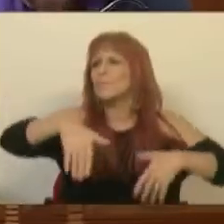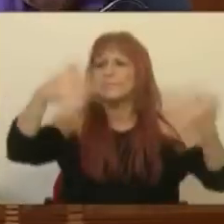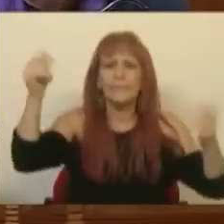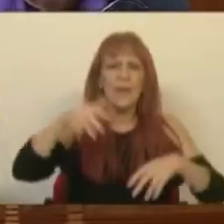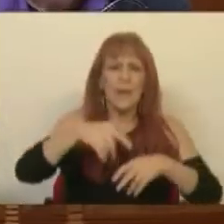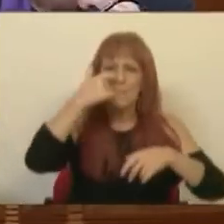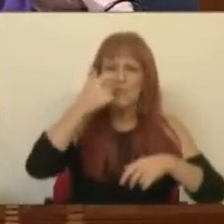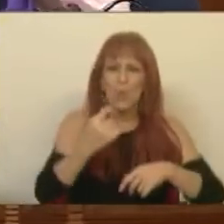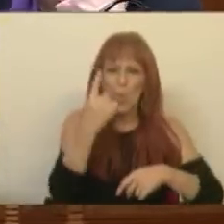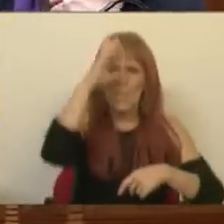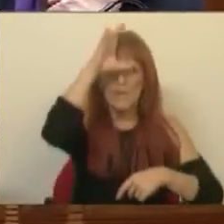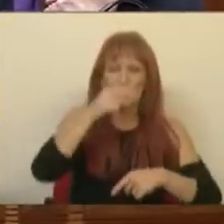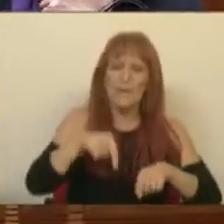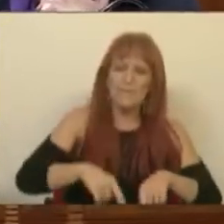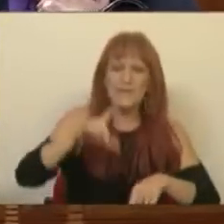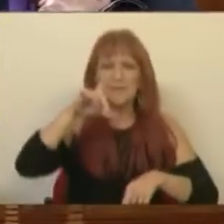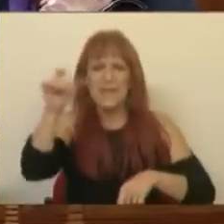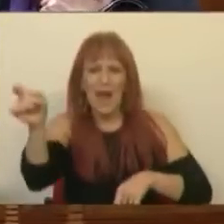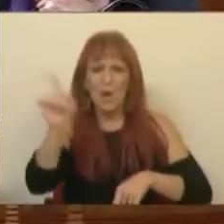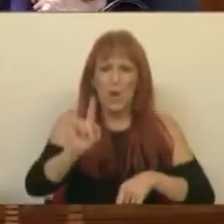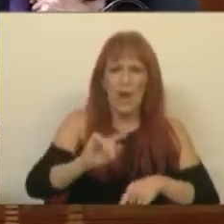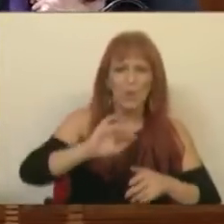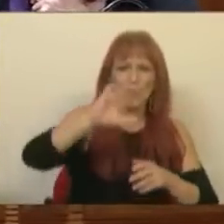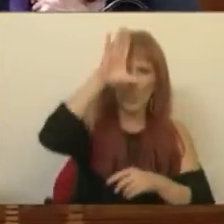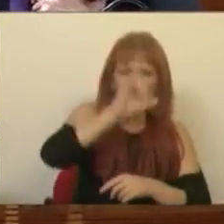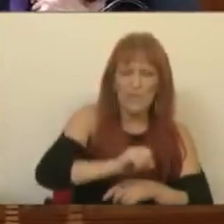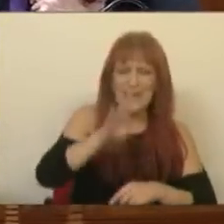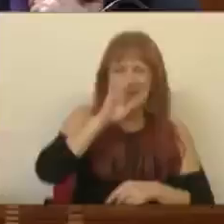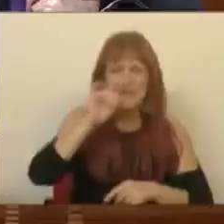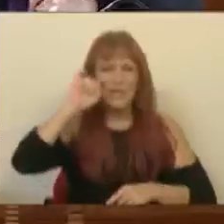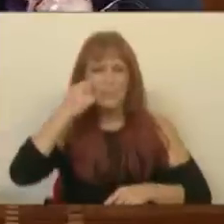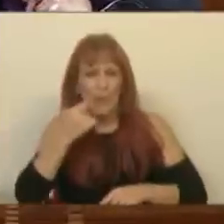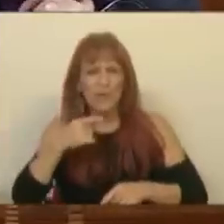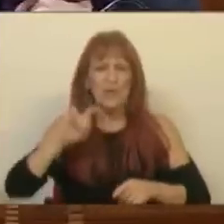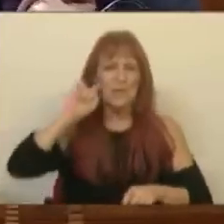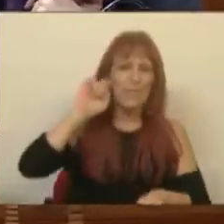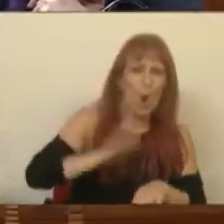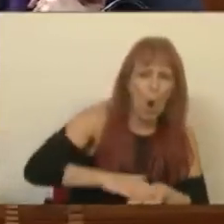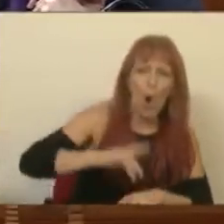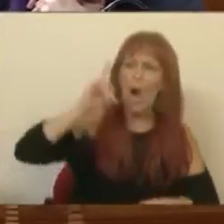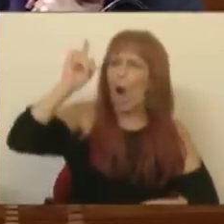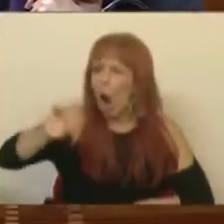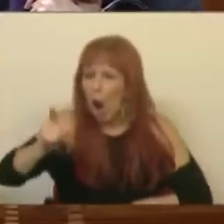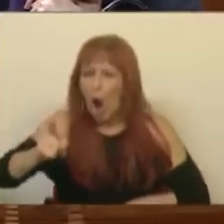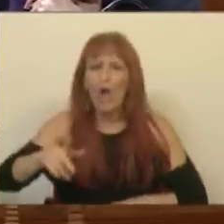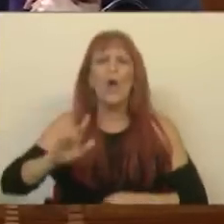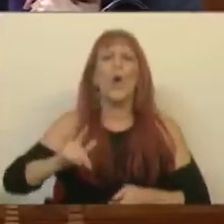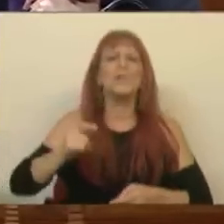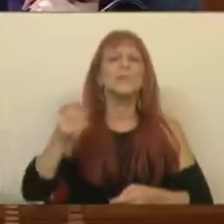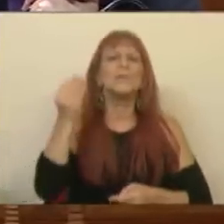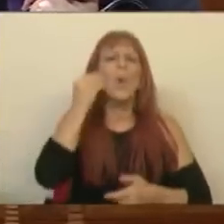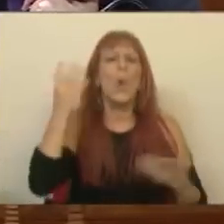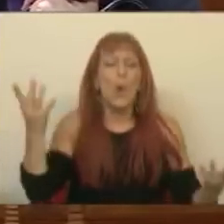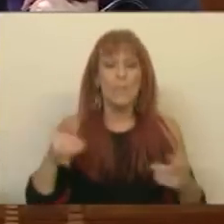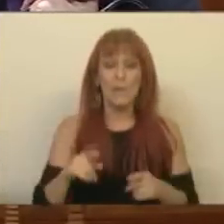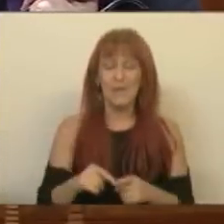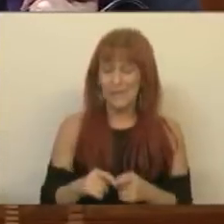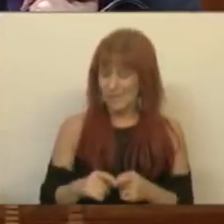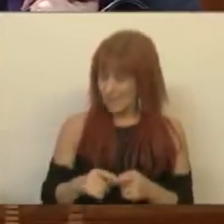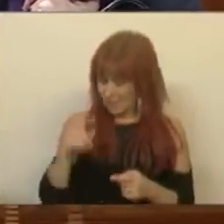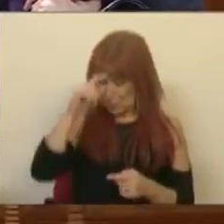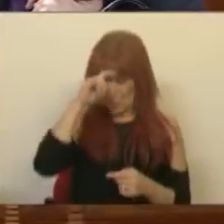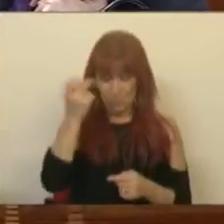um membro do governo deve não deve sair do governo se é suspeito se é arguido se é pesado Qual é a circunstância e depois